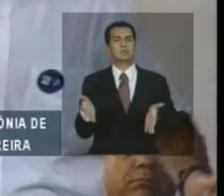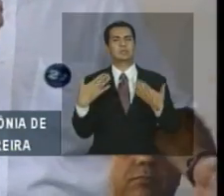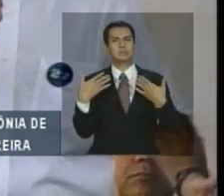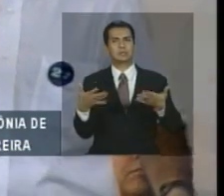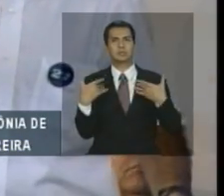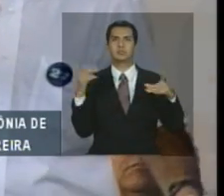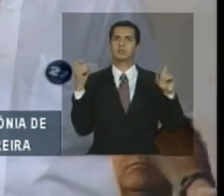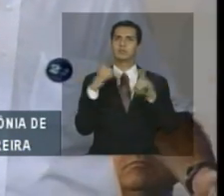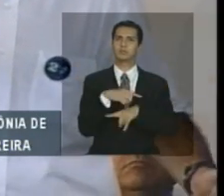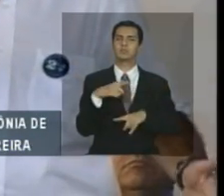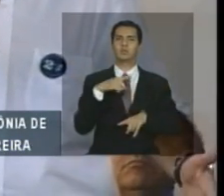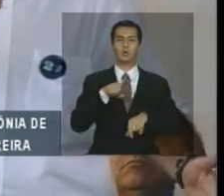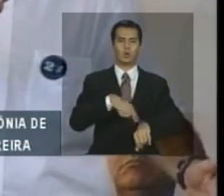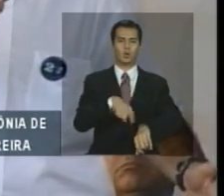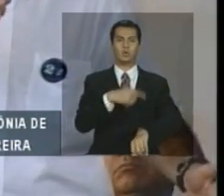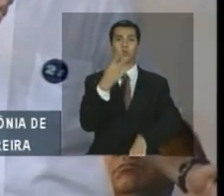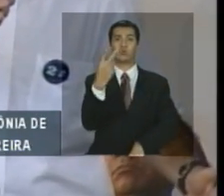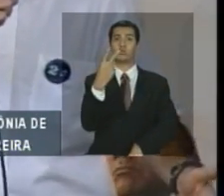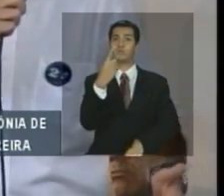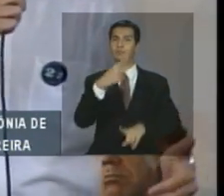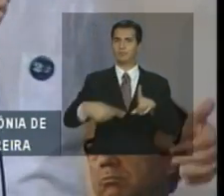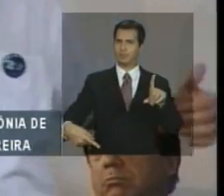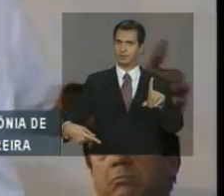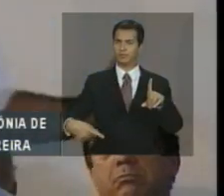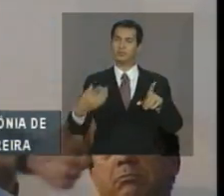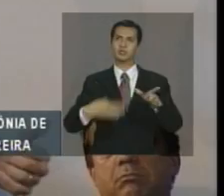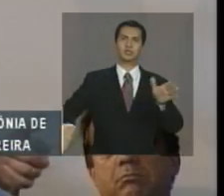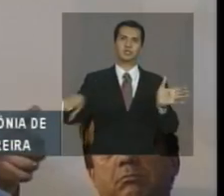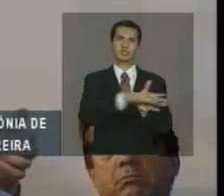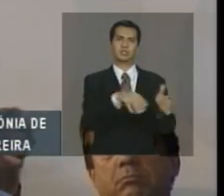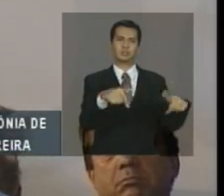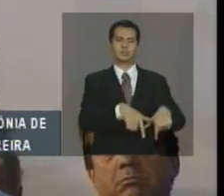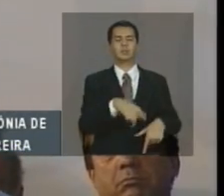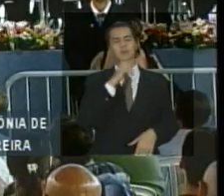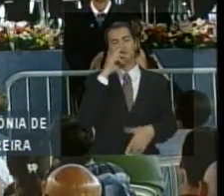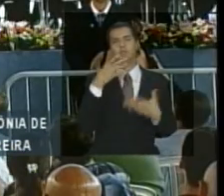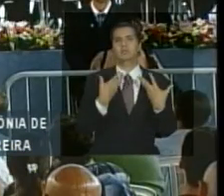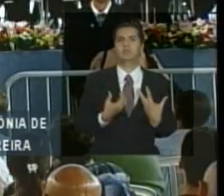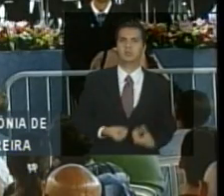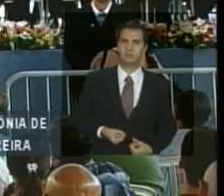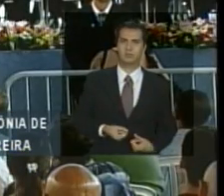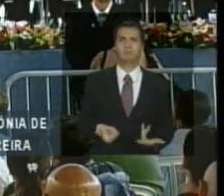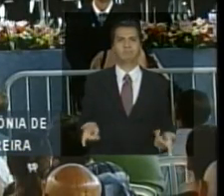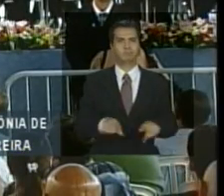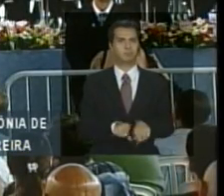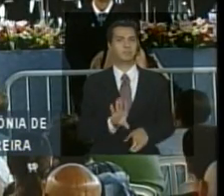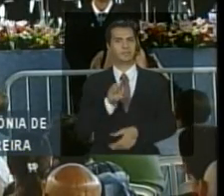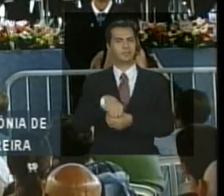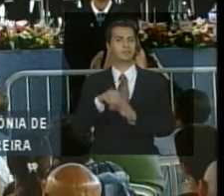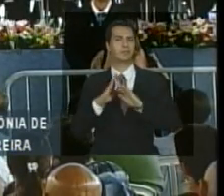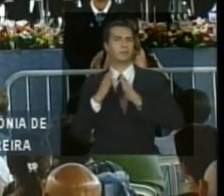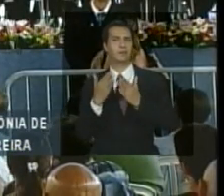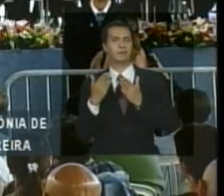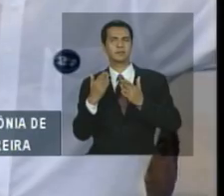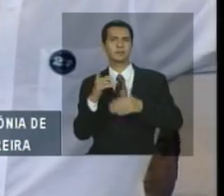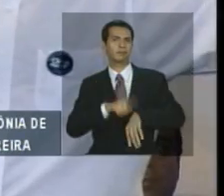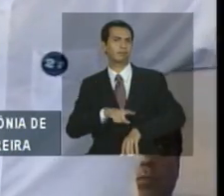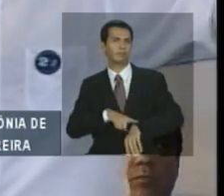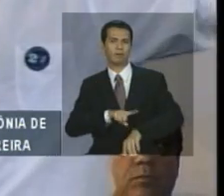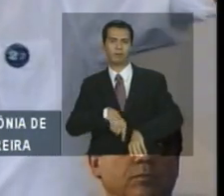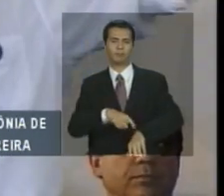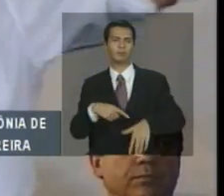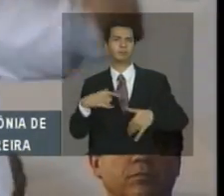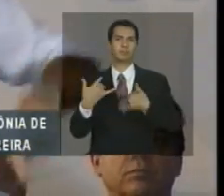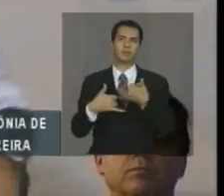2 horas e meia e vai chegar aqui já querendo pensar em ir embora para casa e mesmo assim vai deixar de conviver bem com a sua família ou ter seu momento de